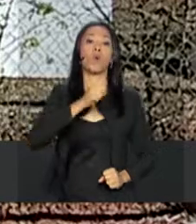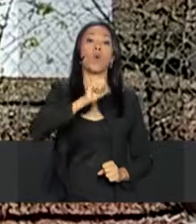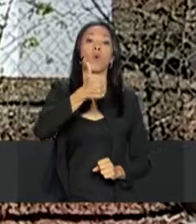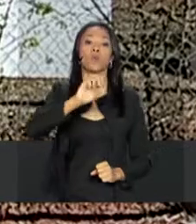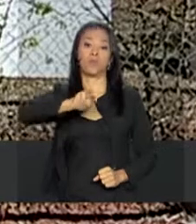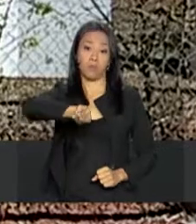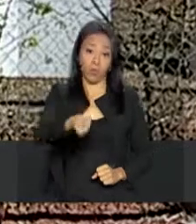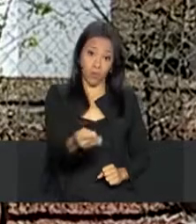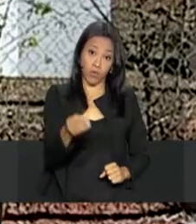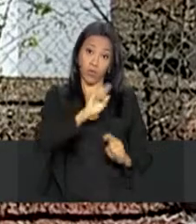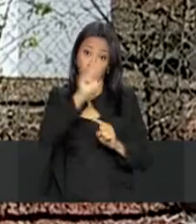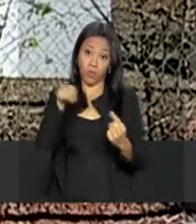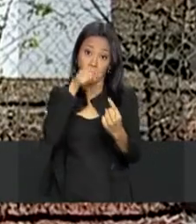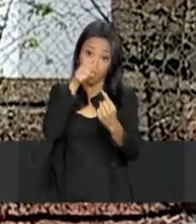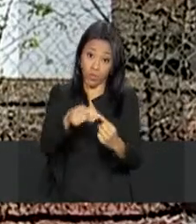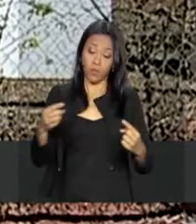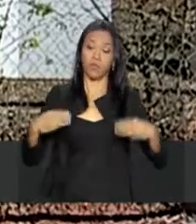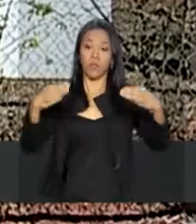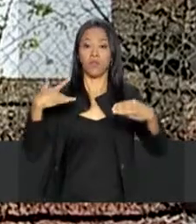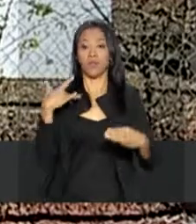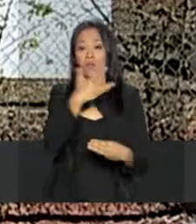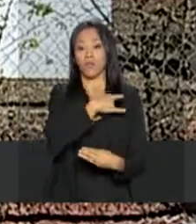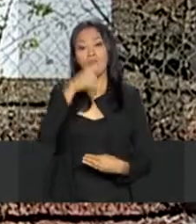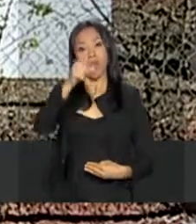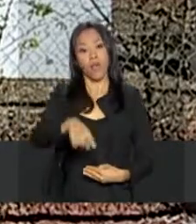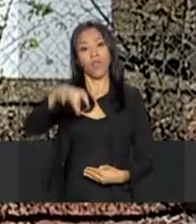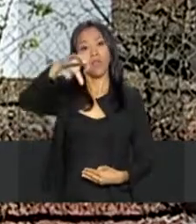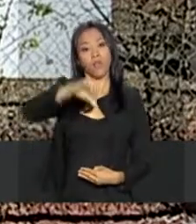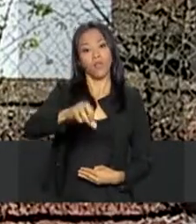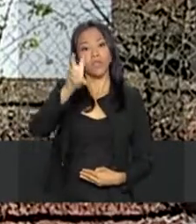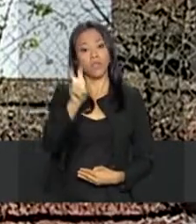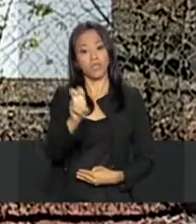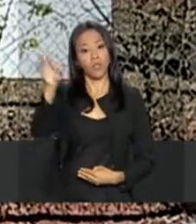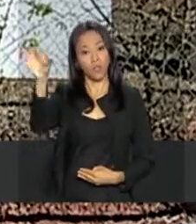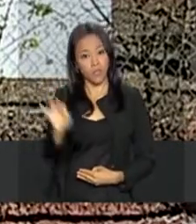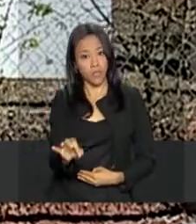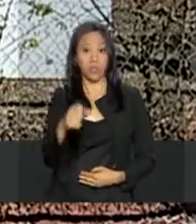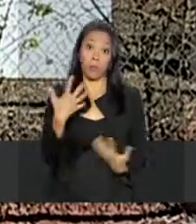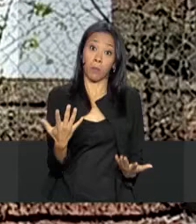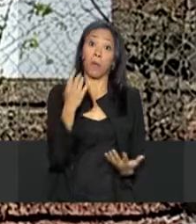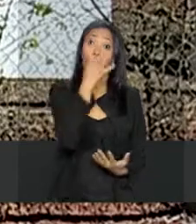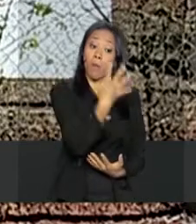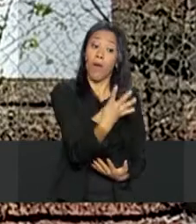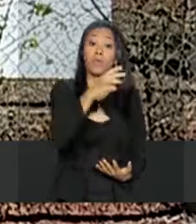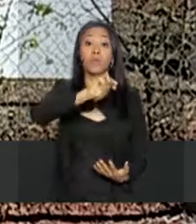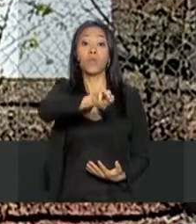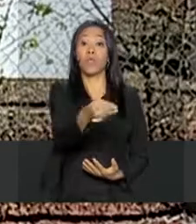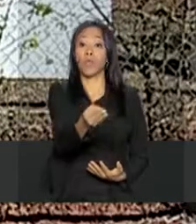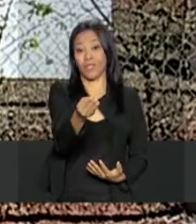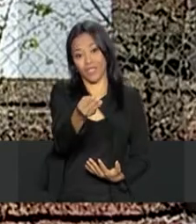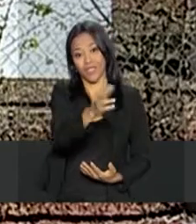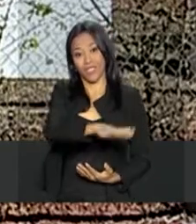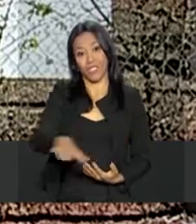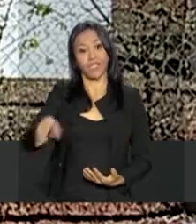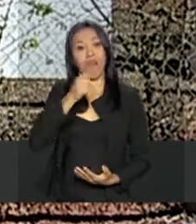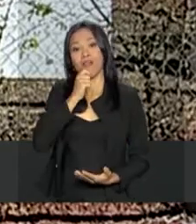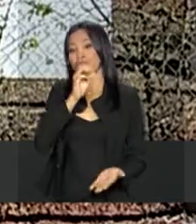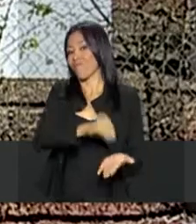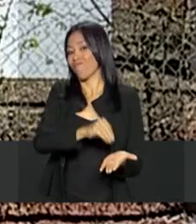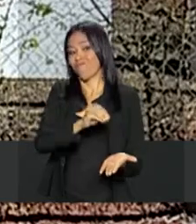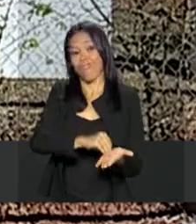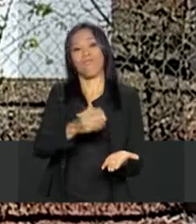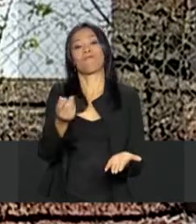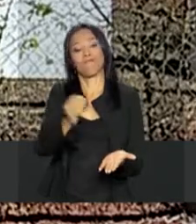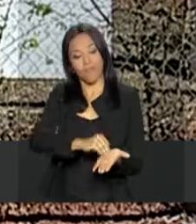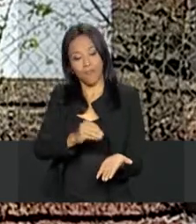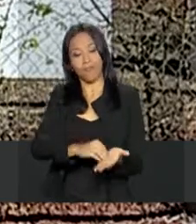da saúde é vacinar 95% desses 11 milhões então quatro milhões de crianças ainda não foram vacinados os pais devem ficar atentos e